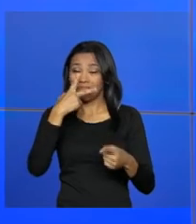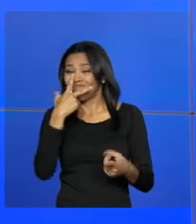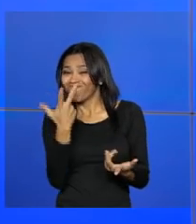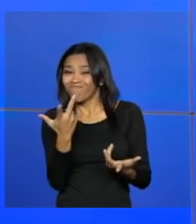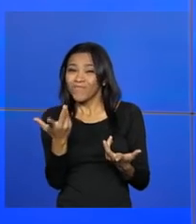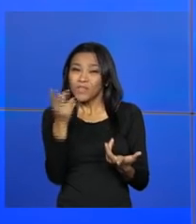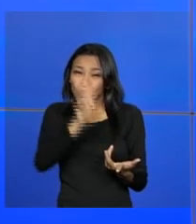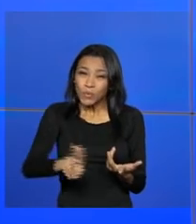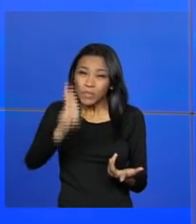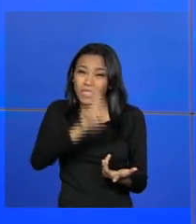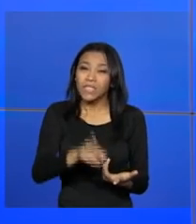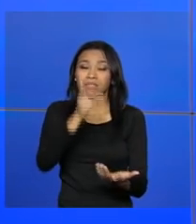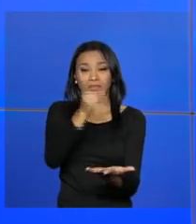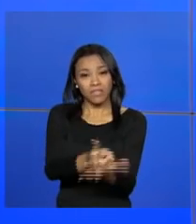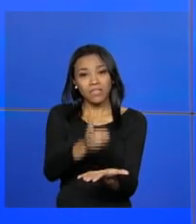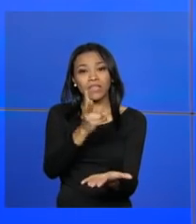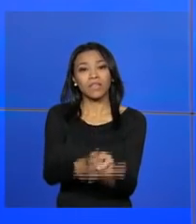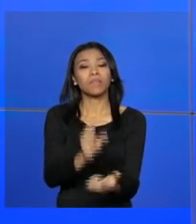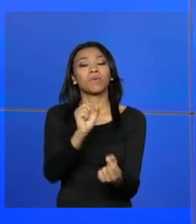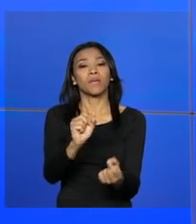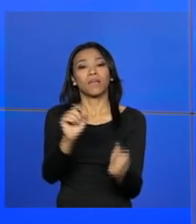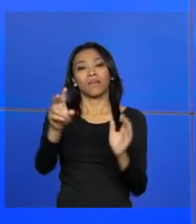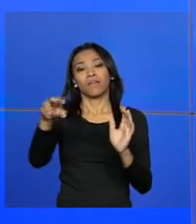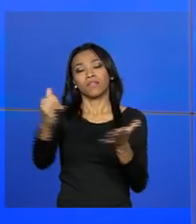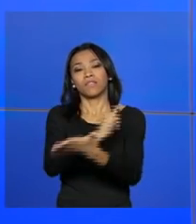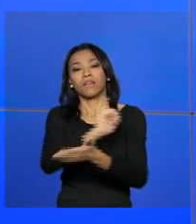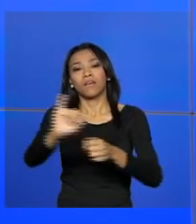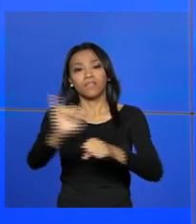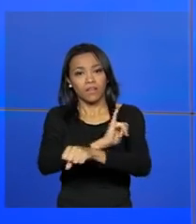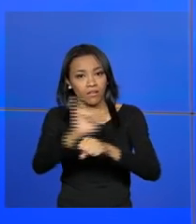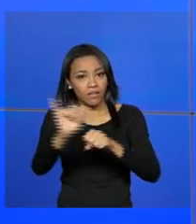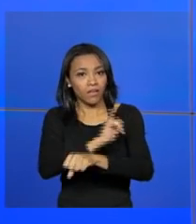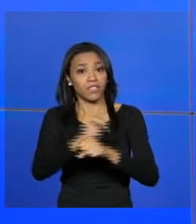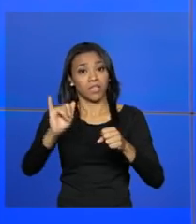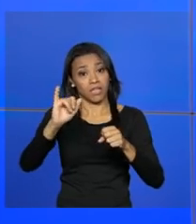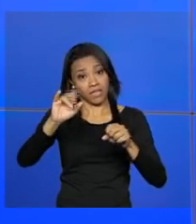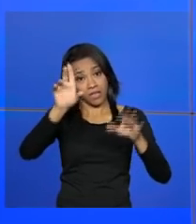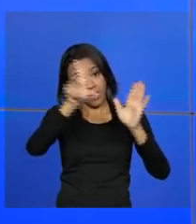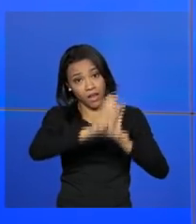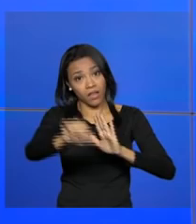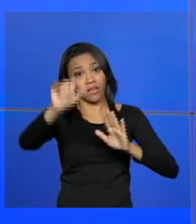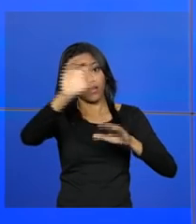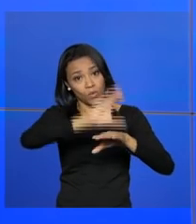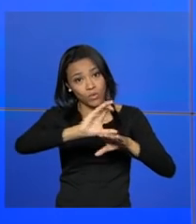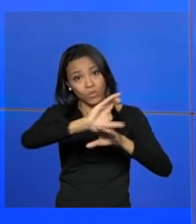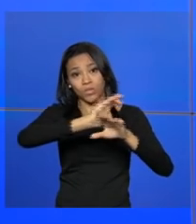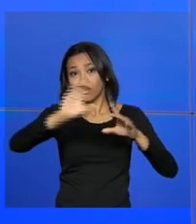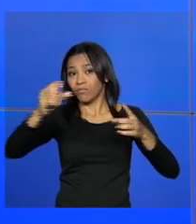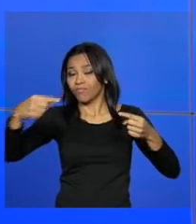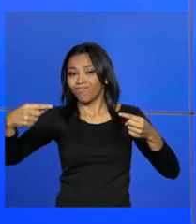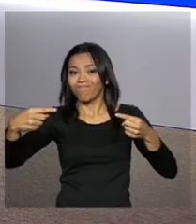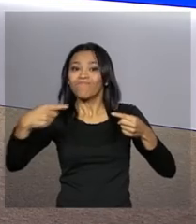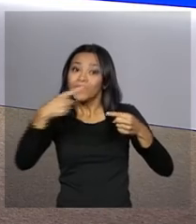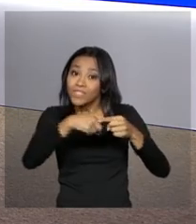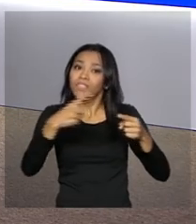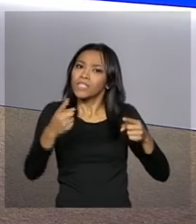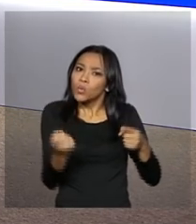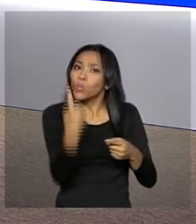uso constante e injustificado de medidas que a legislação brasileira estabelece como excepcionais.